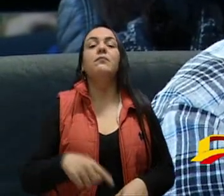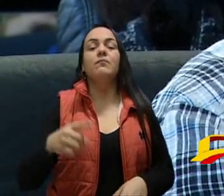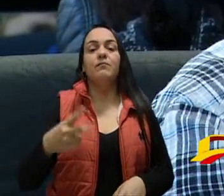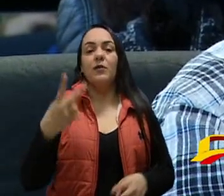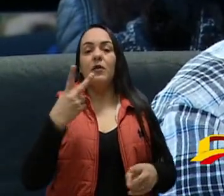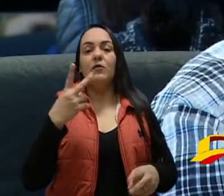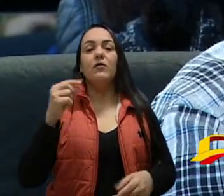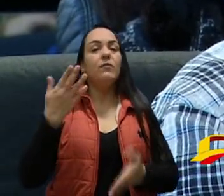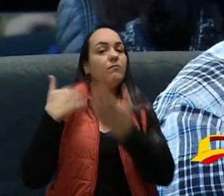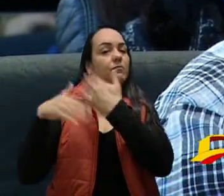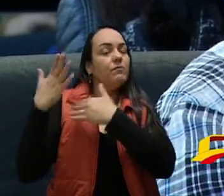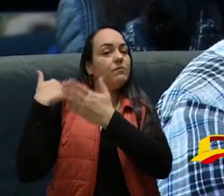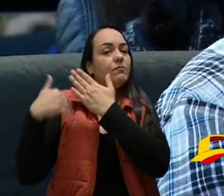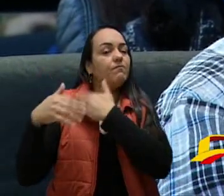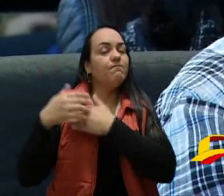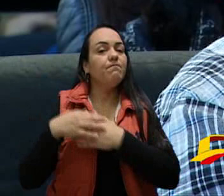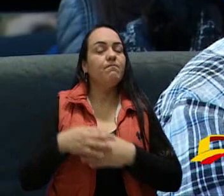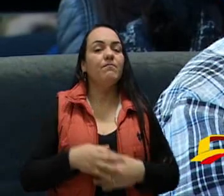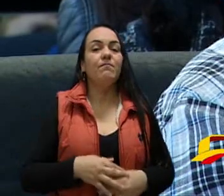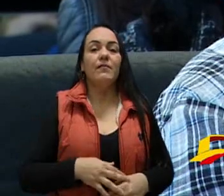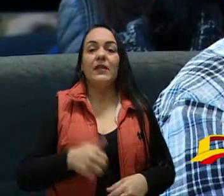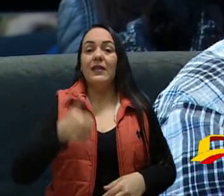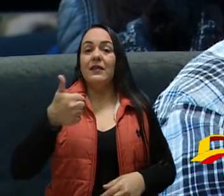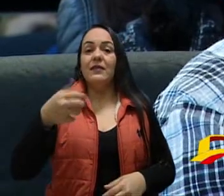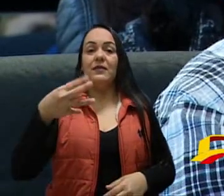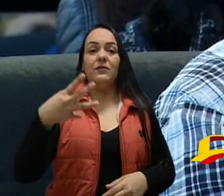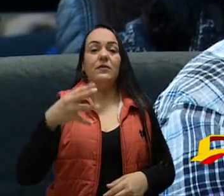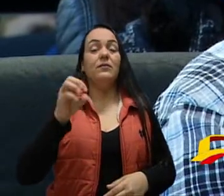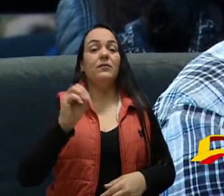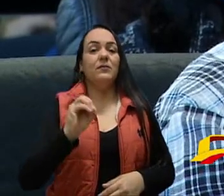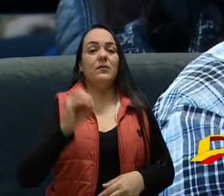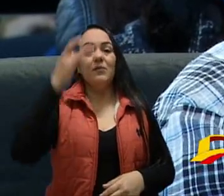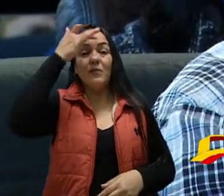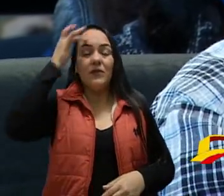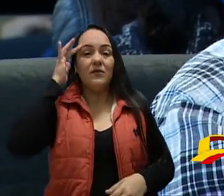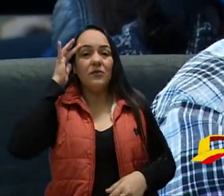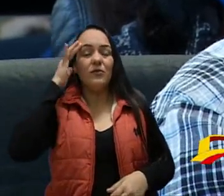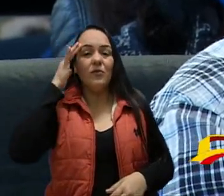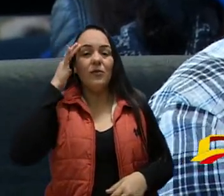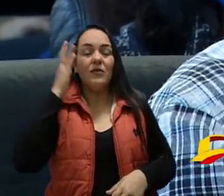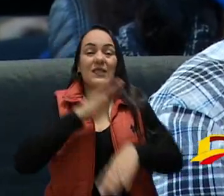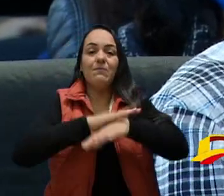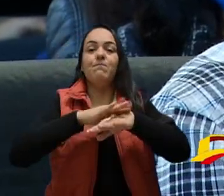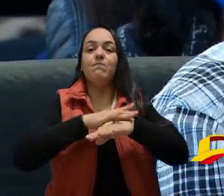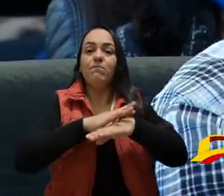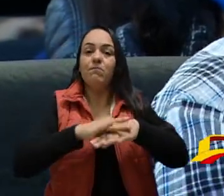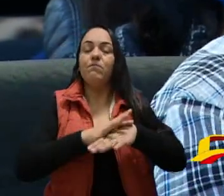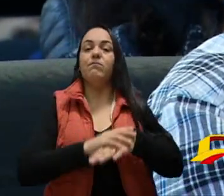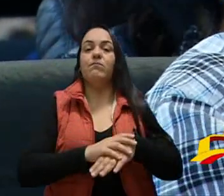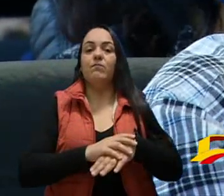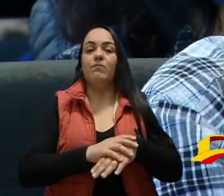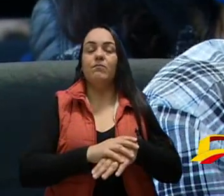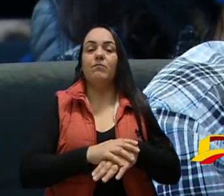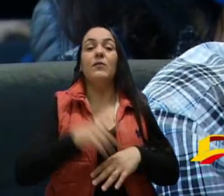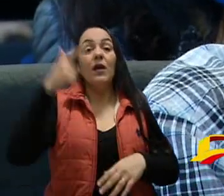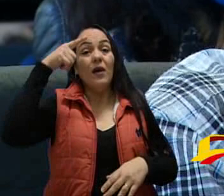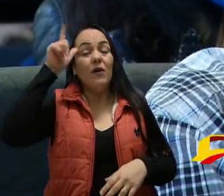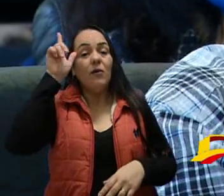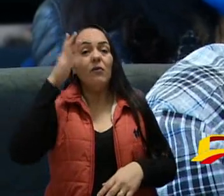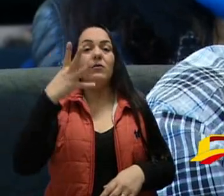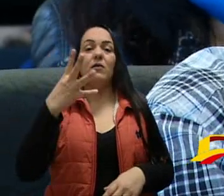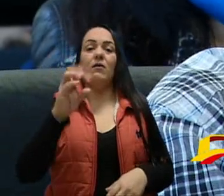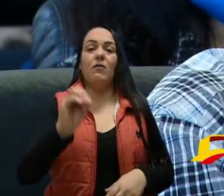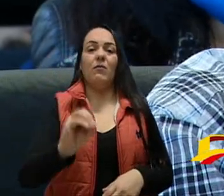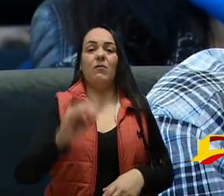um aumento de mais de 130 casos confirmados em sorocaba nós tivemos ontem mais 40 casos